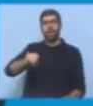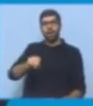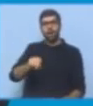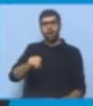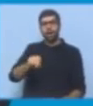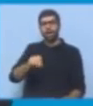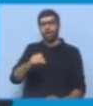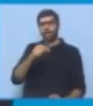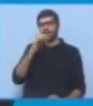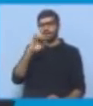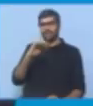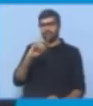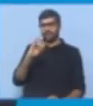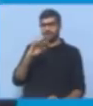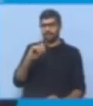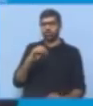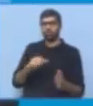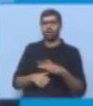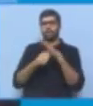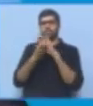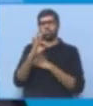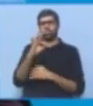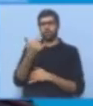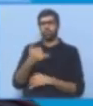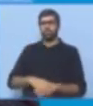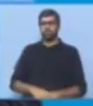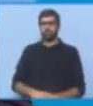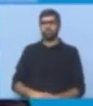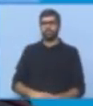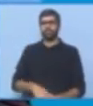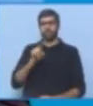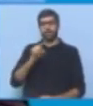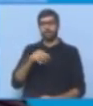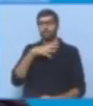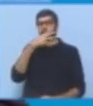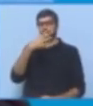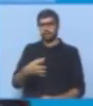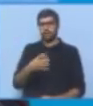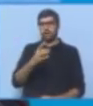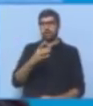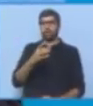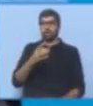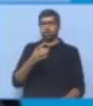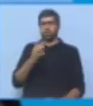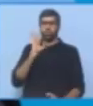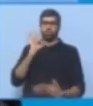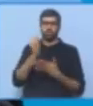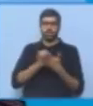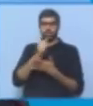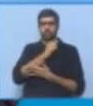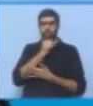no profeta Isaías, capítulo 42. Portanto, isto é mesmo para dizer que o servo